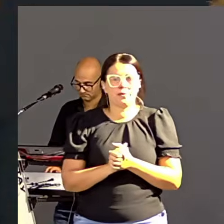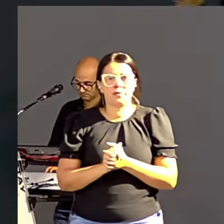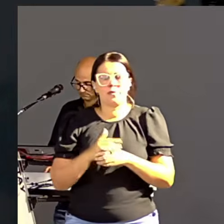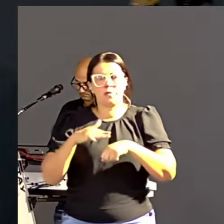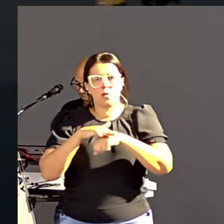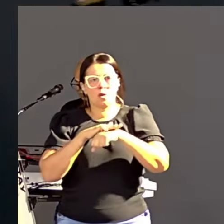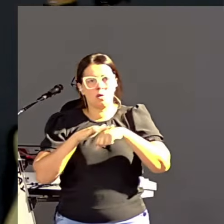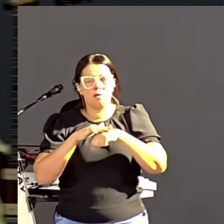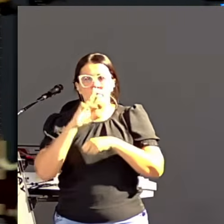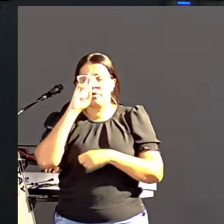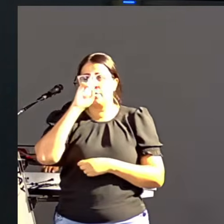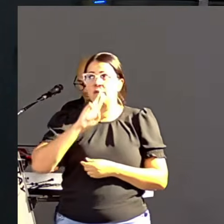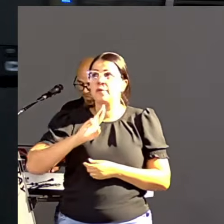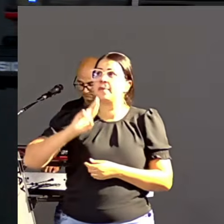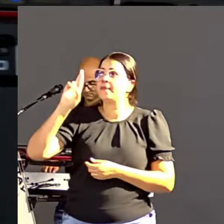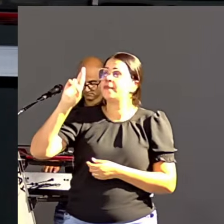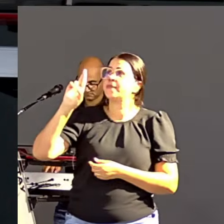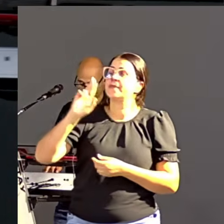Converse com o Senhor.